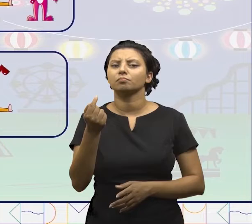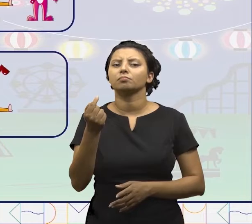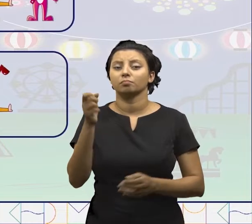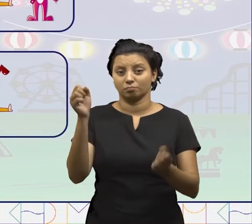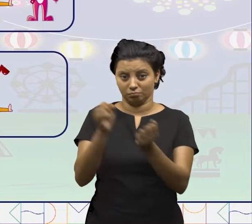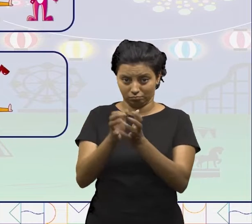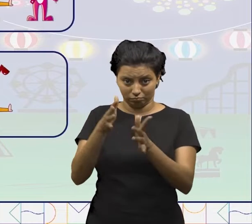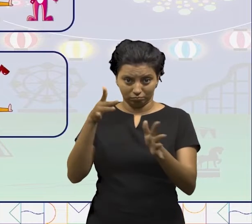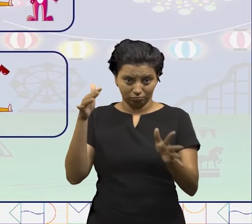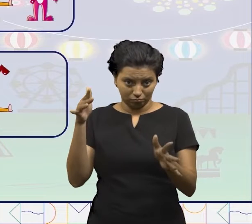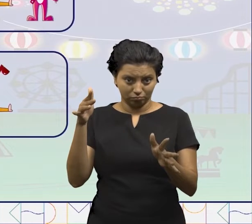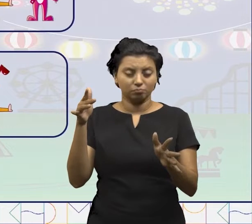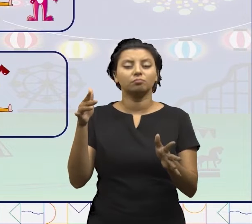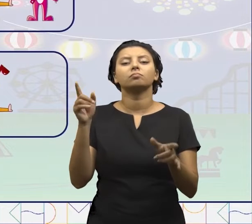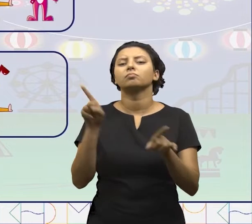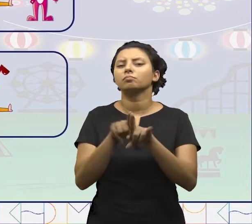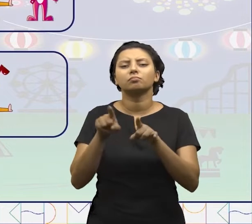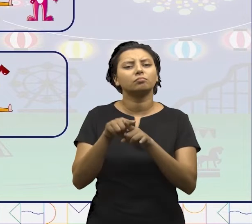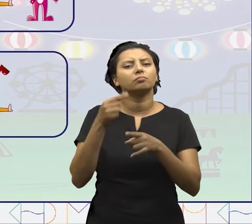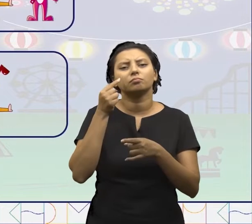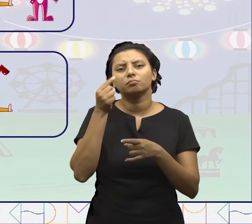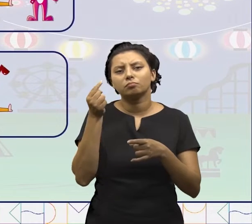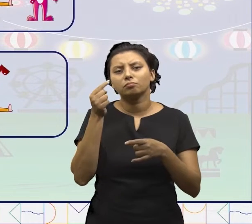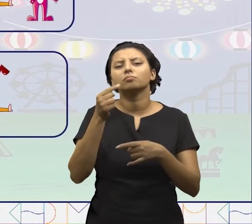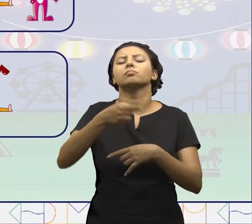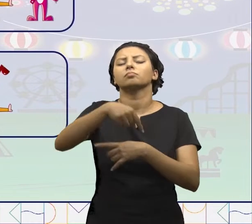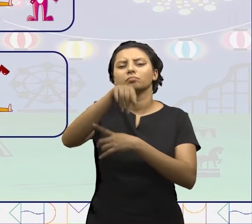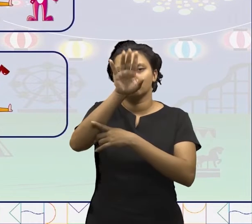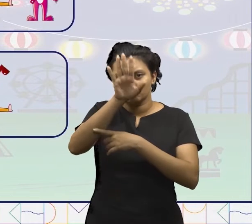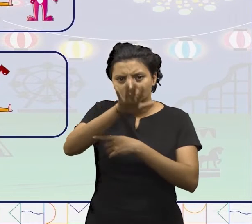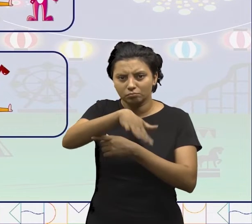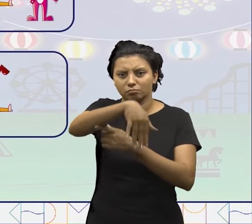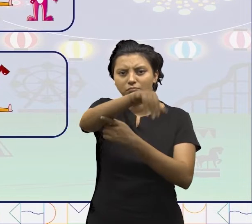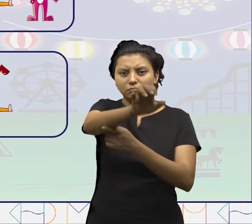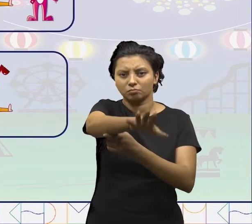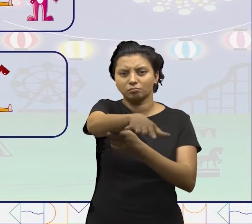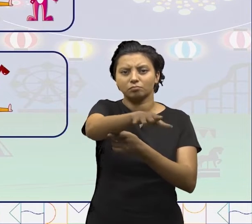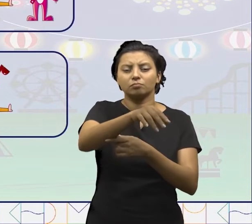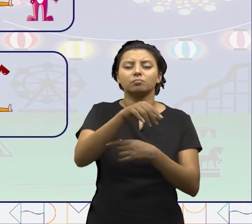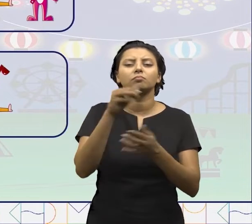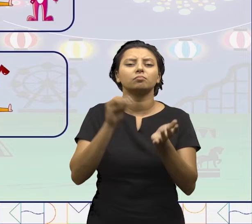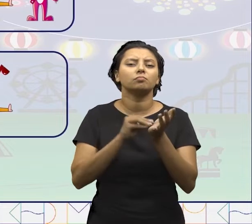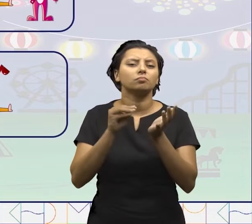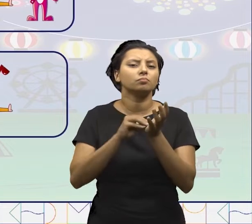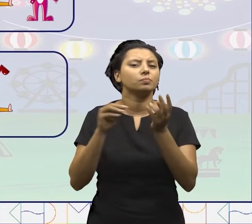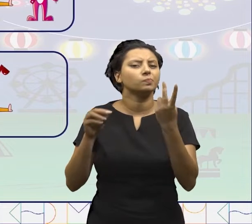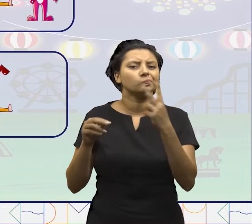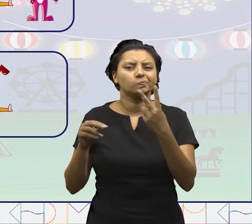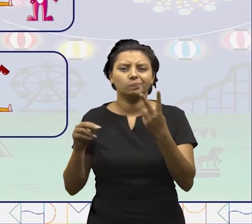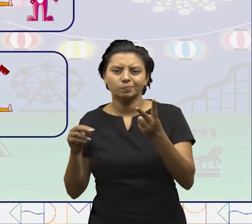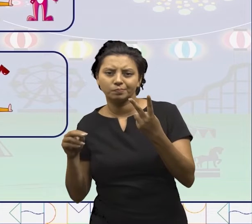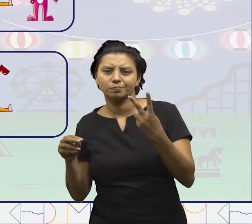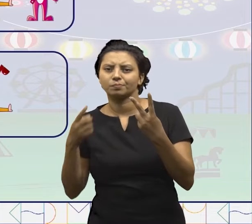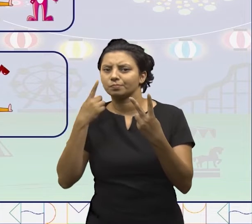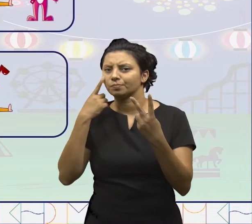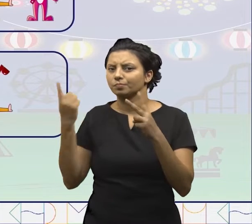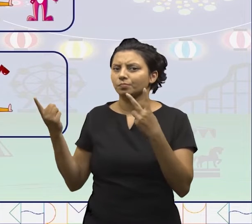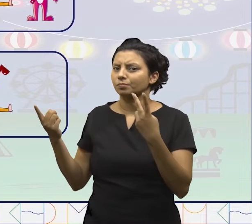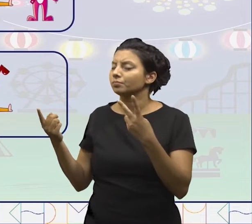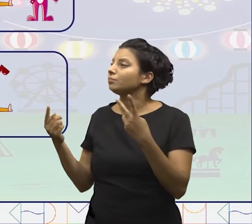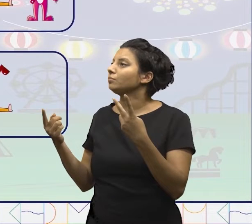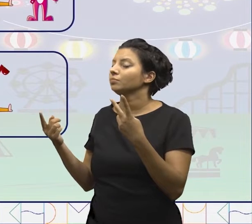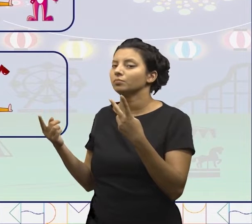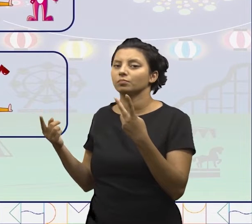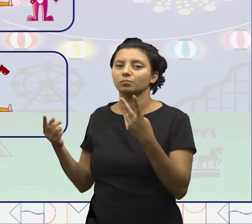ao mágico, também não viu ao do elefante. Estão faltando mais 2 espaços aí.